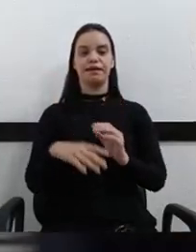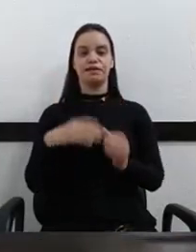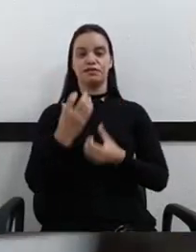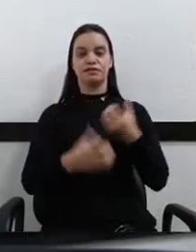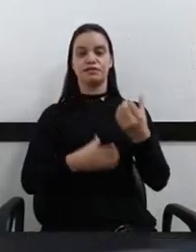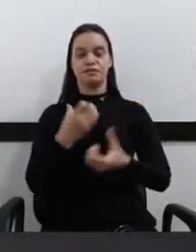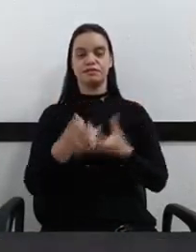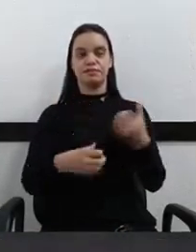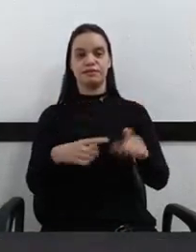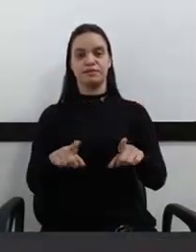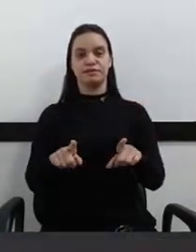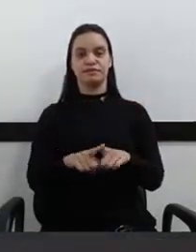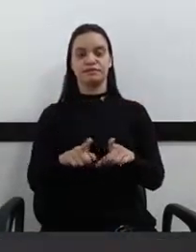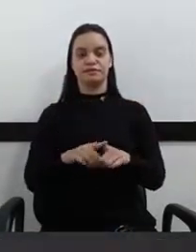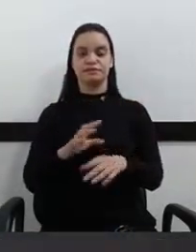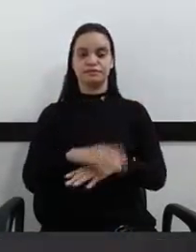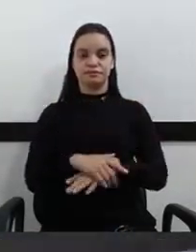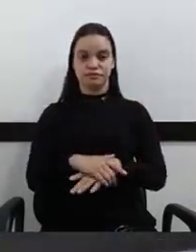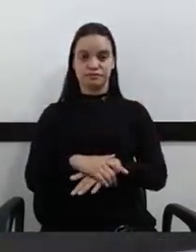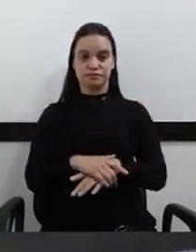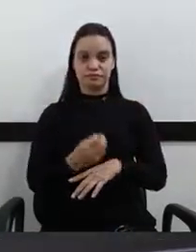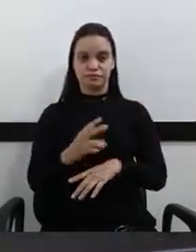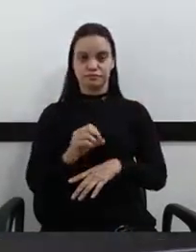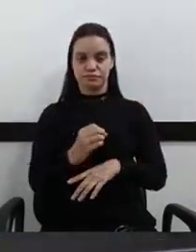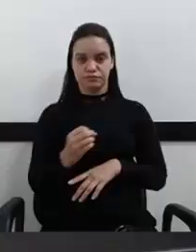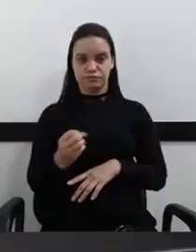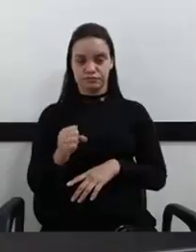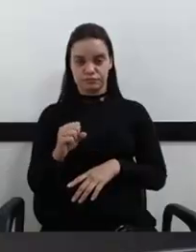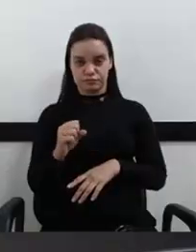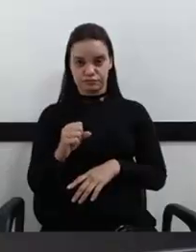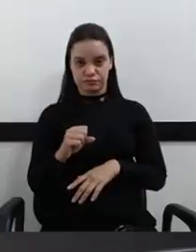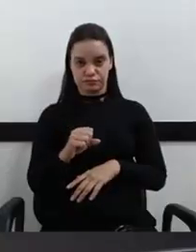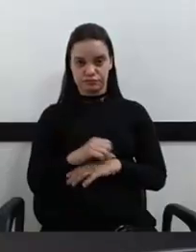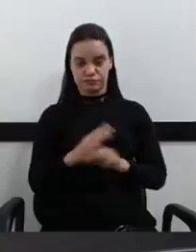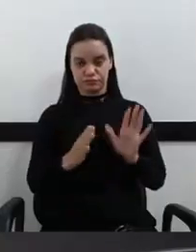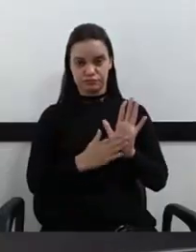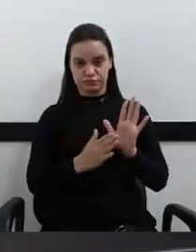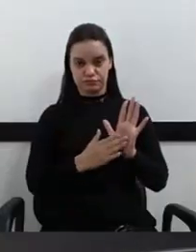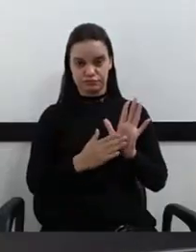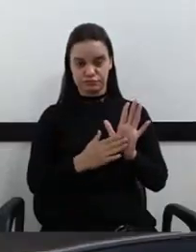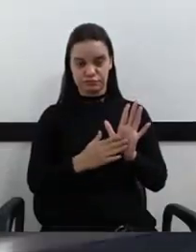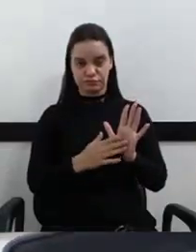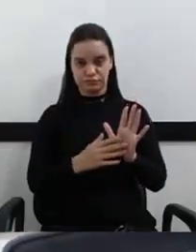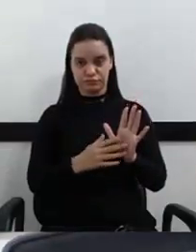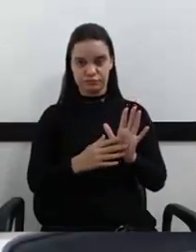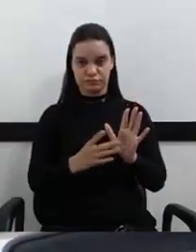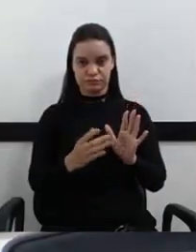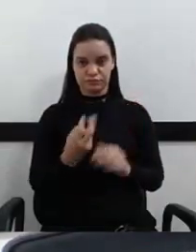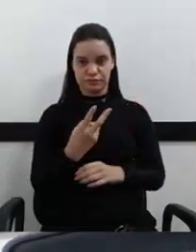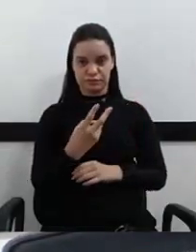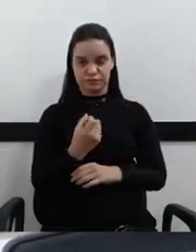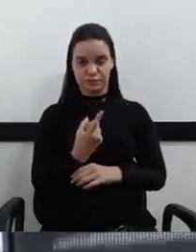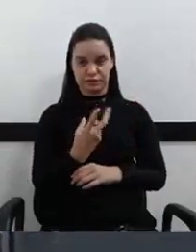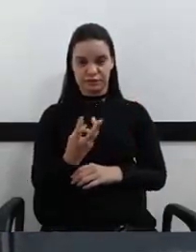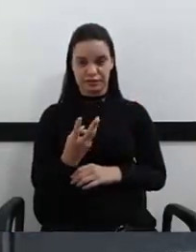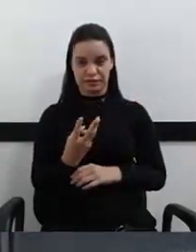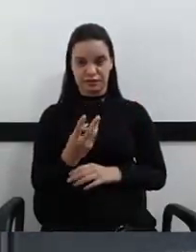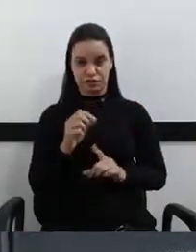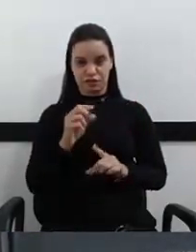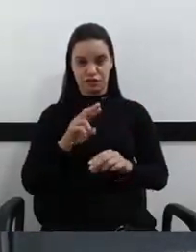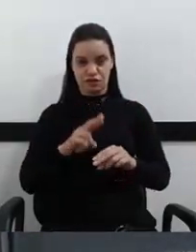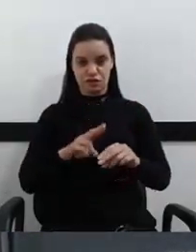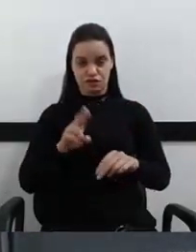nos termos do modelo instituído pela deliberação 83 de 2008, que foi protocolado no Egrégio Conselho Superior em 13 de novembro de